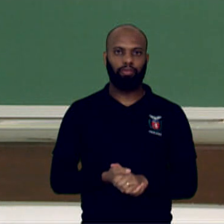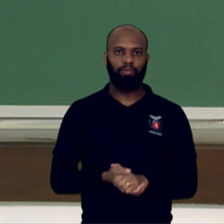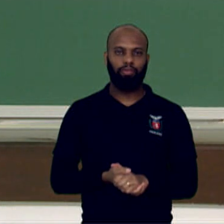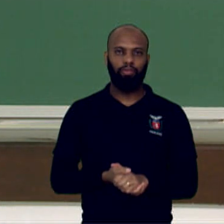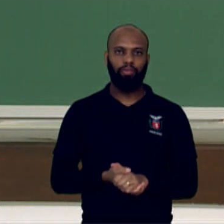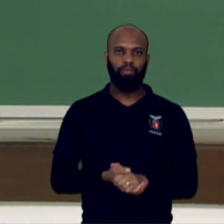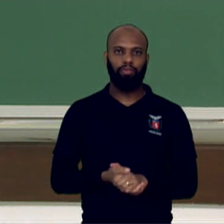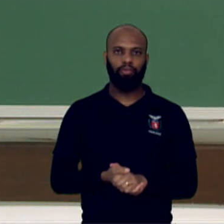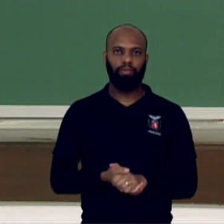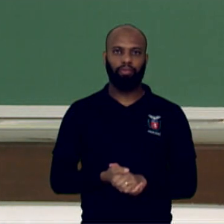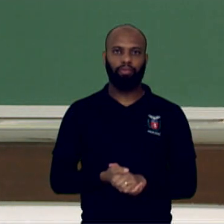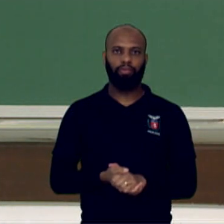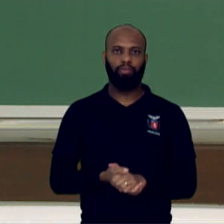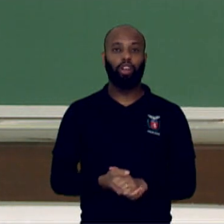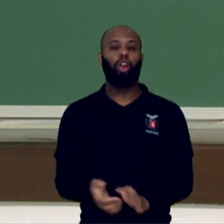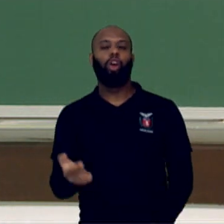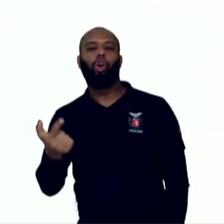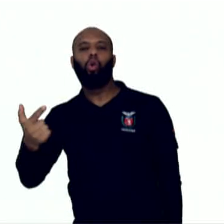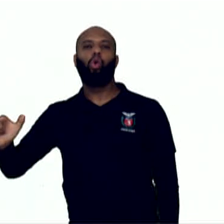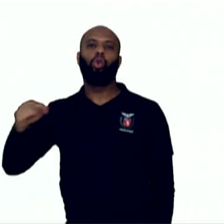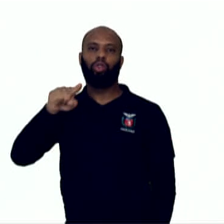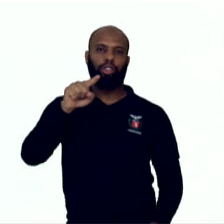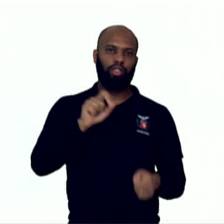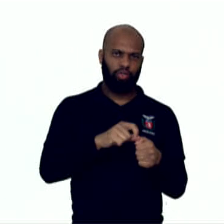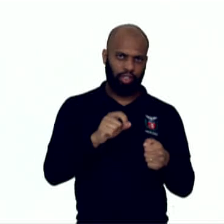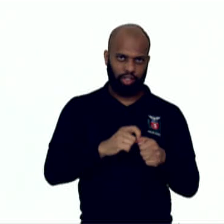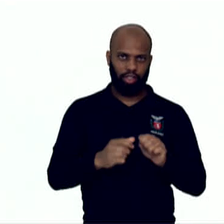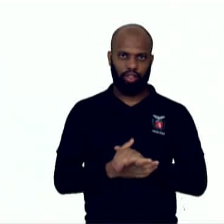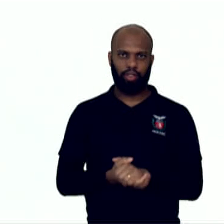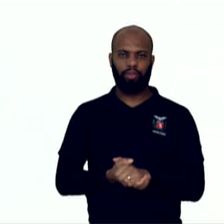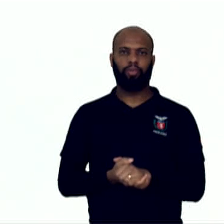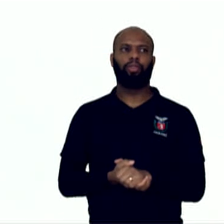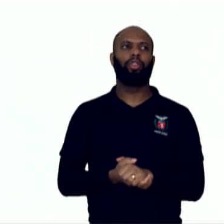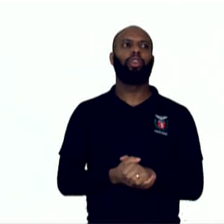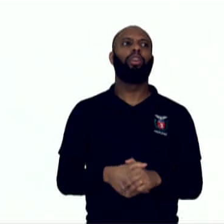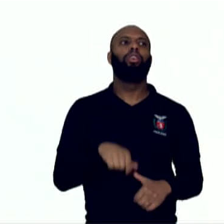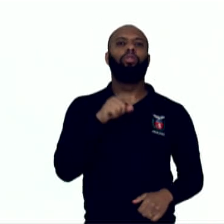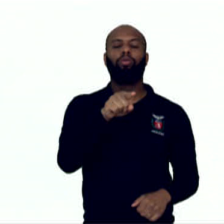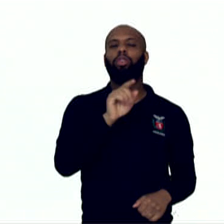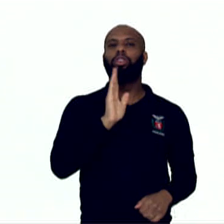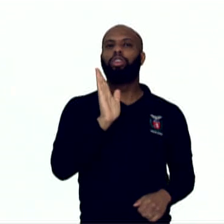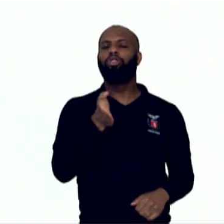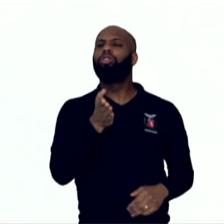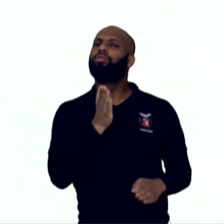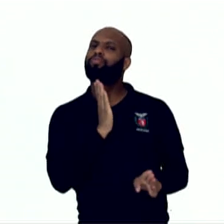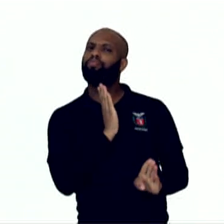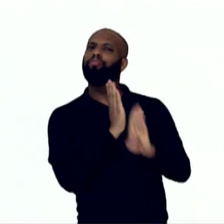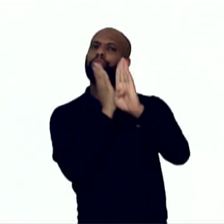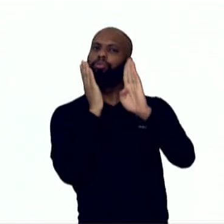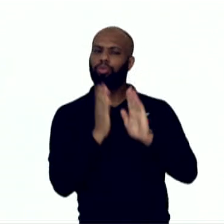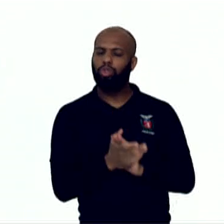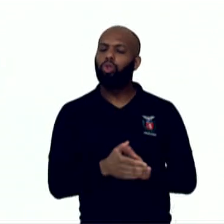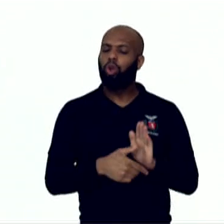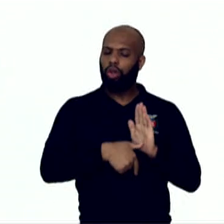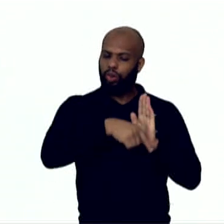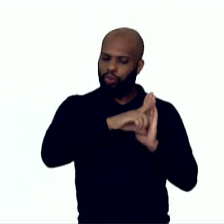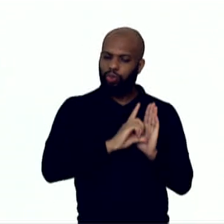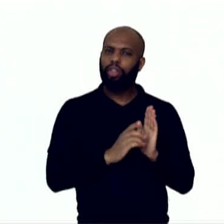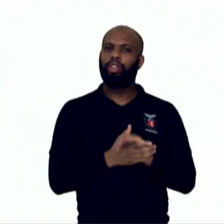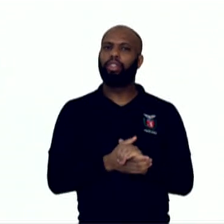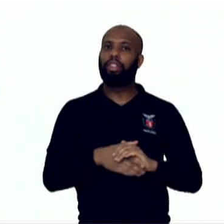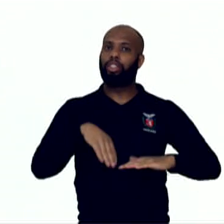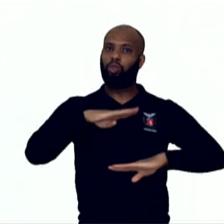E aí, mais um para vocês fazerem aqui? Então, vocês já identificaram ali, anteriormente,